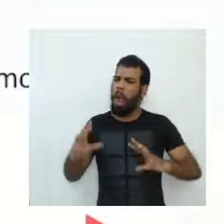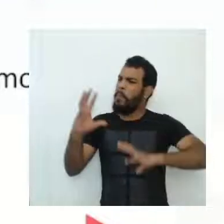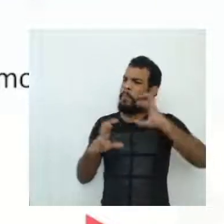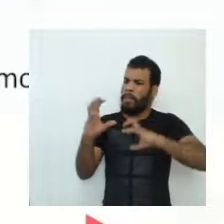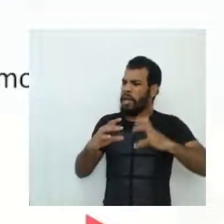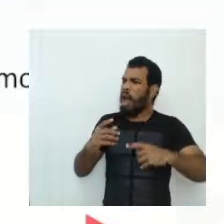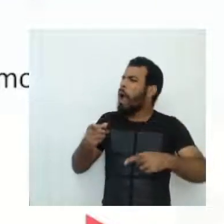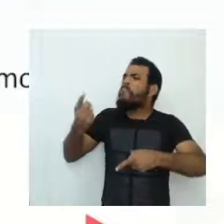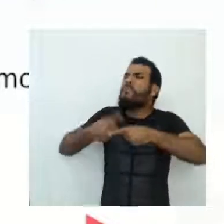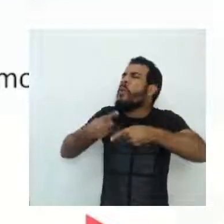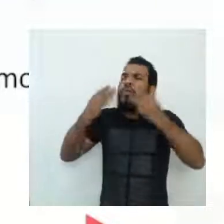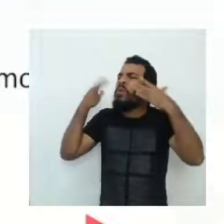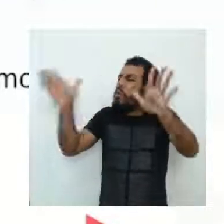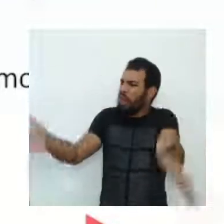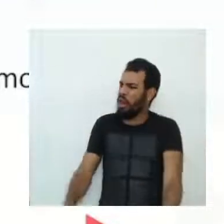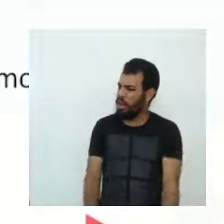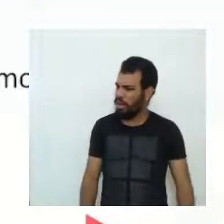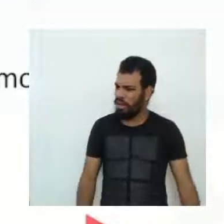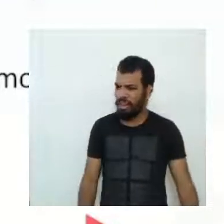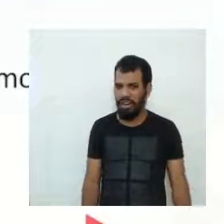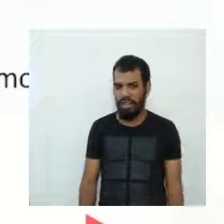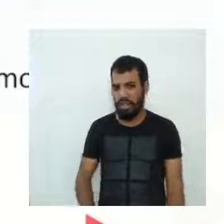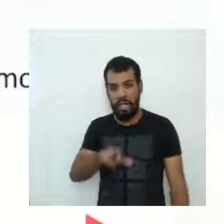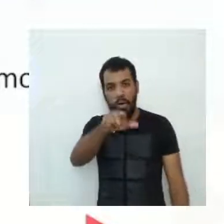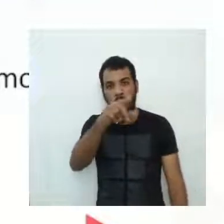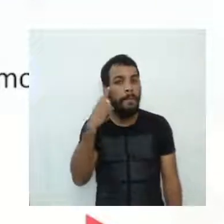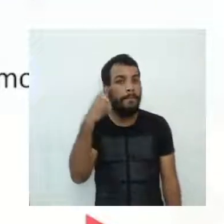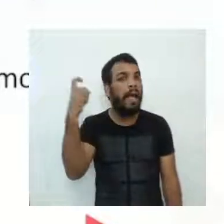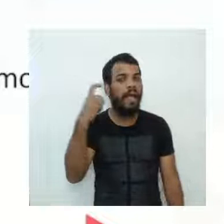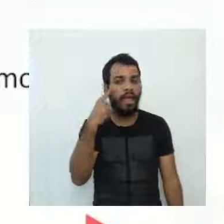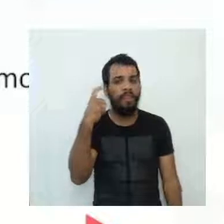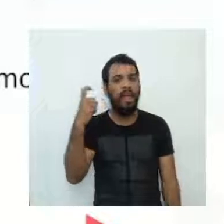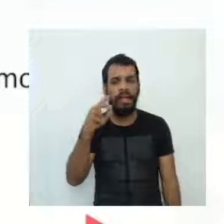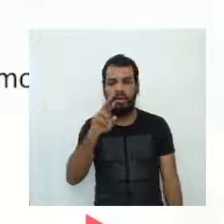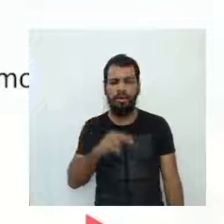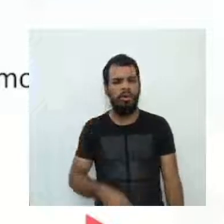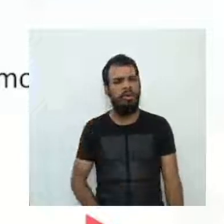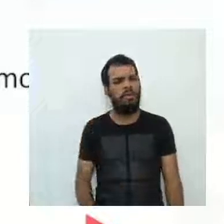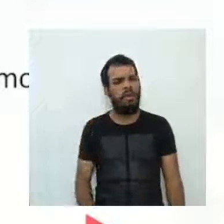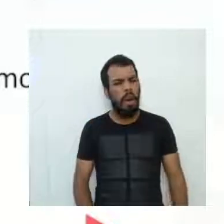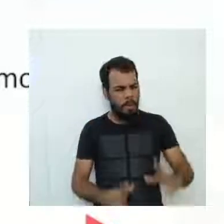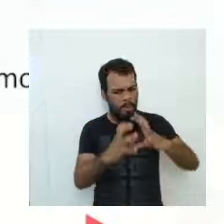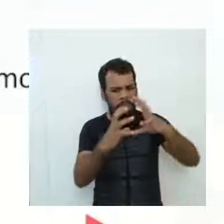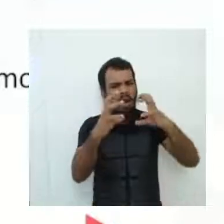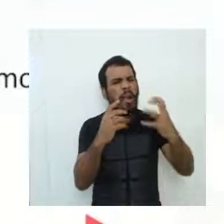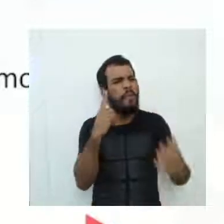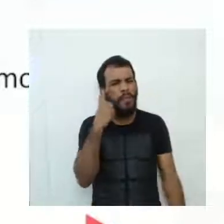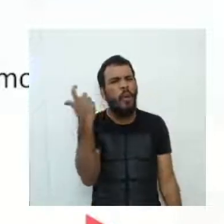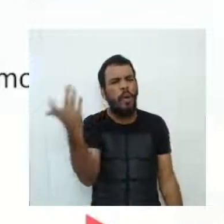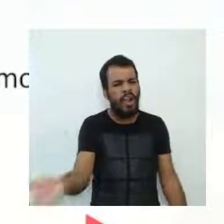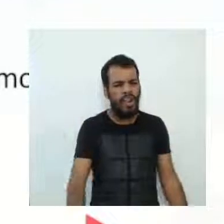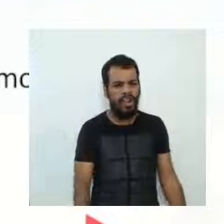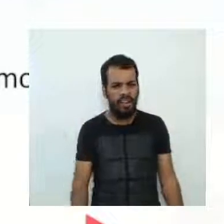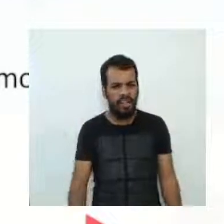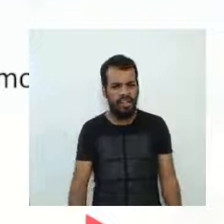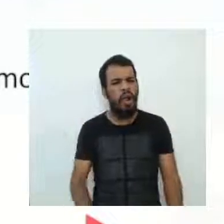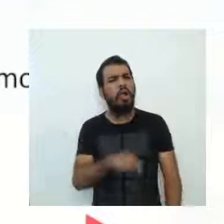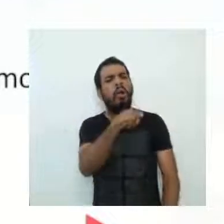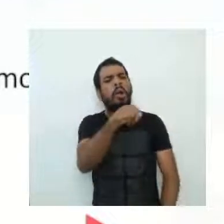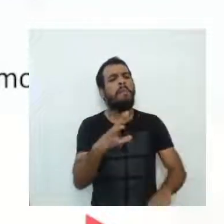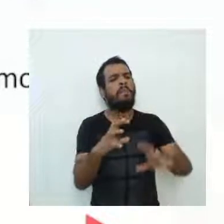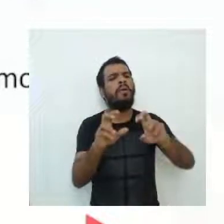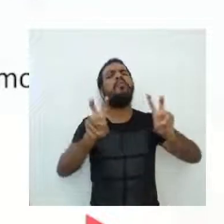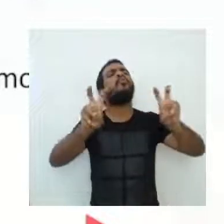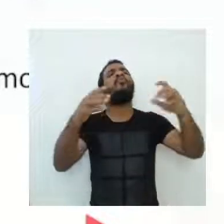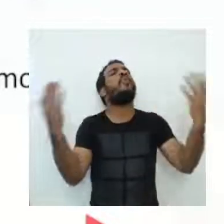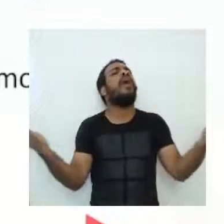está equivalendo ao sentido de motivo. Não sei o motivo de tanta briga.